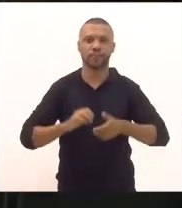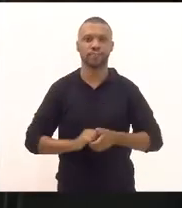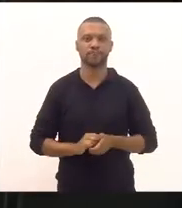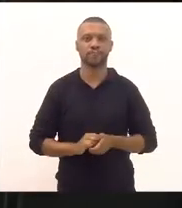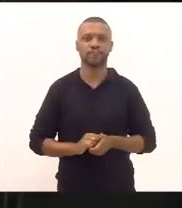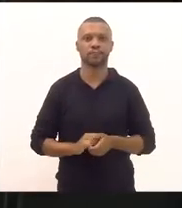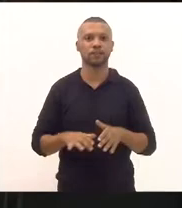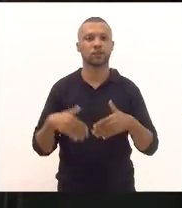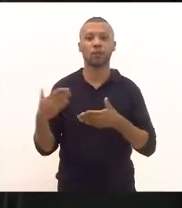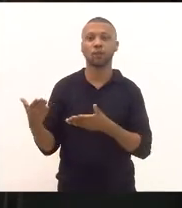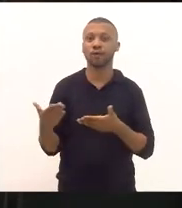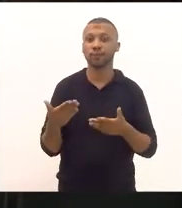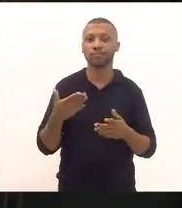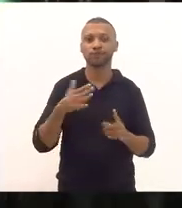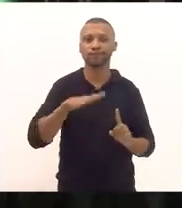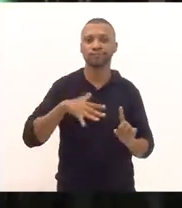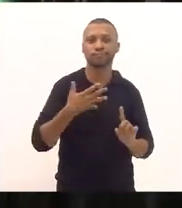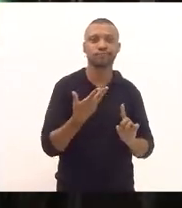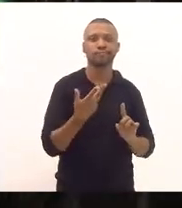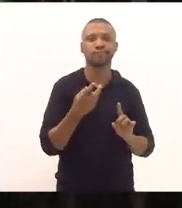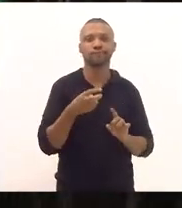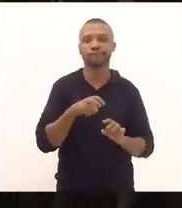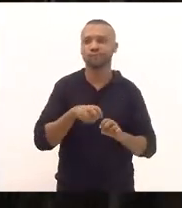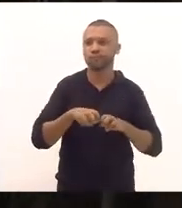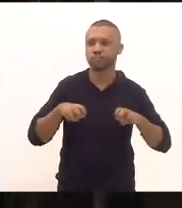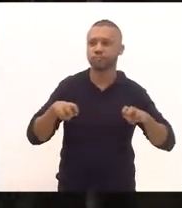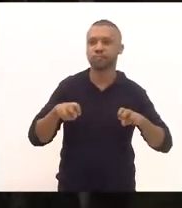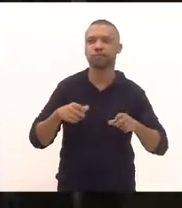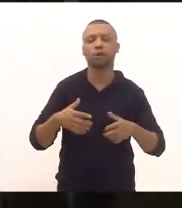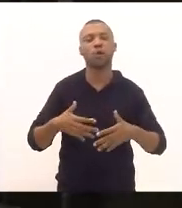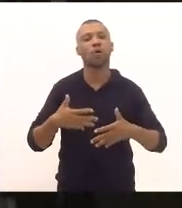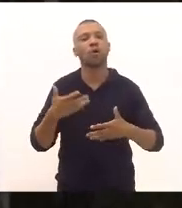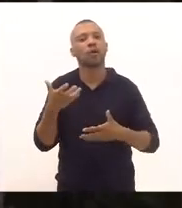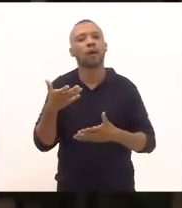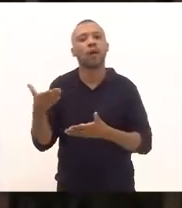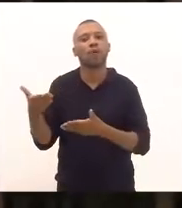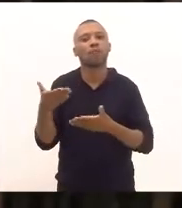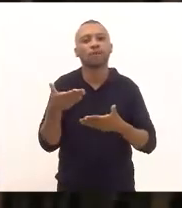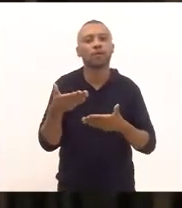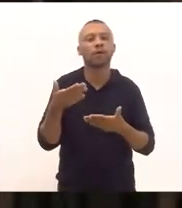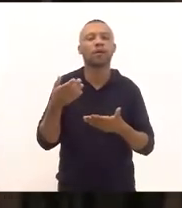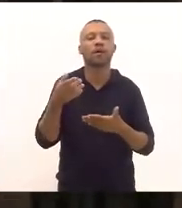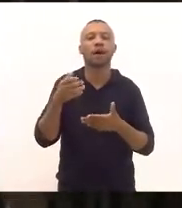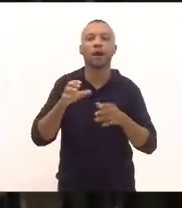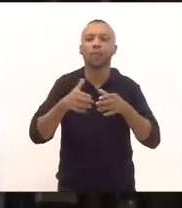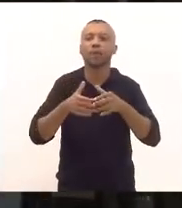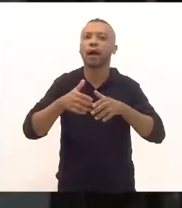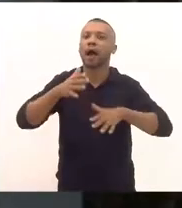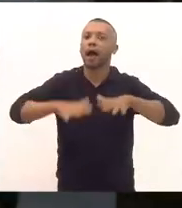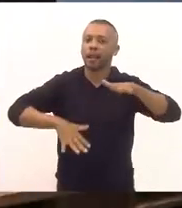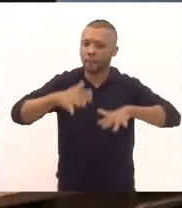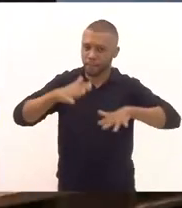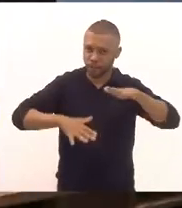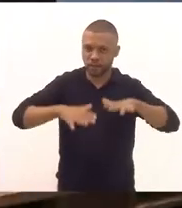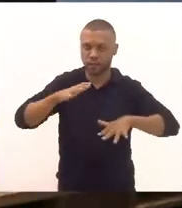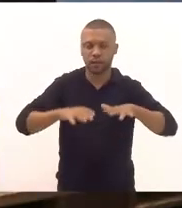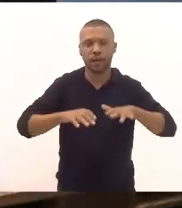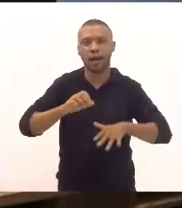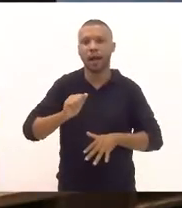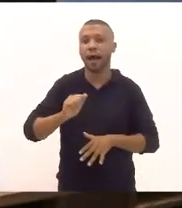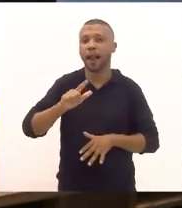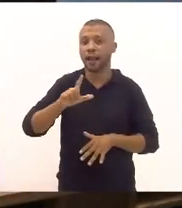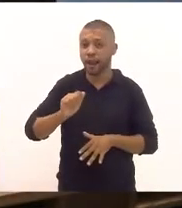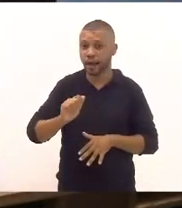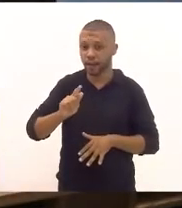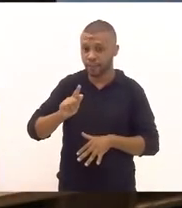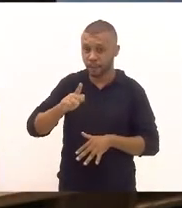um homenageado para compor a mesa e gostaria de convidar a Label for fun e Leco Lisboa para se